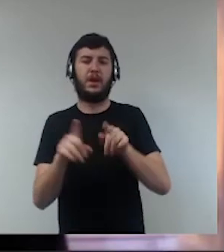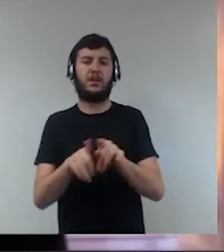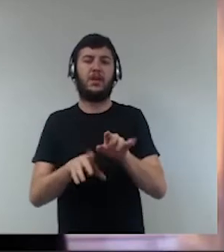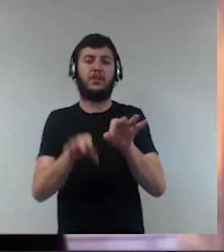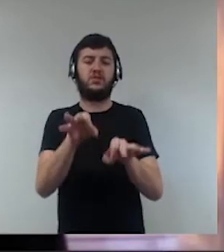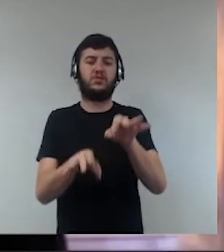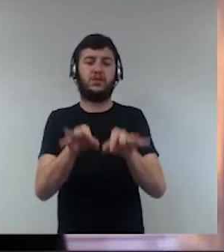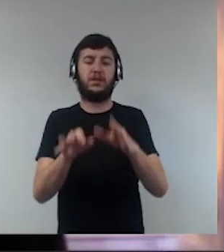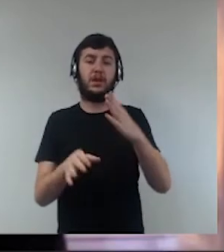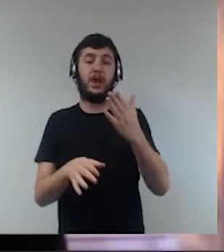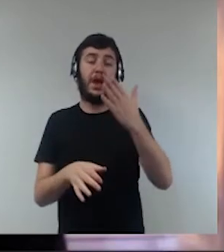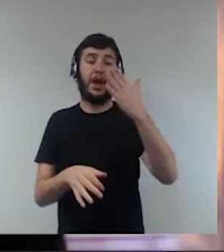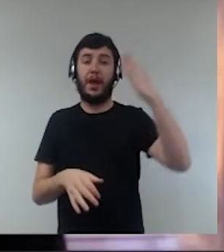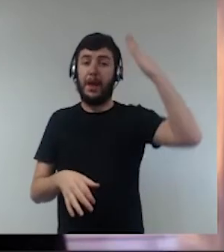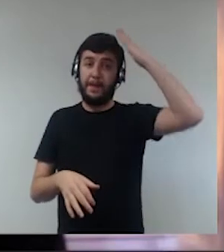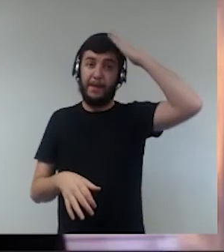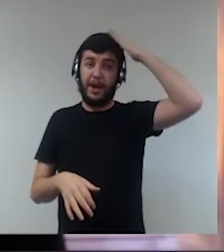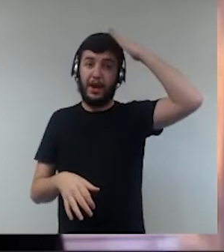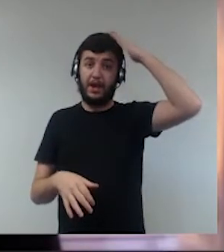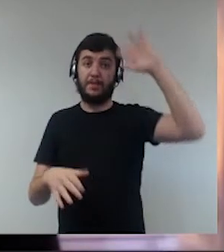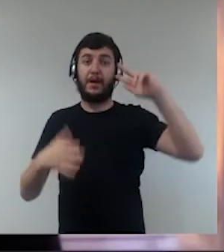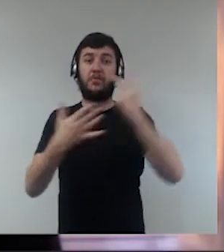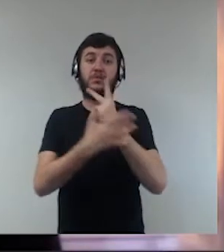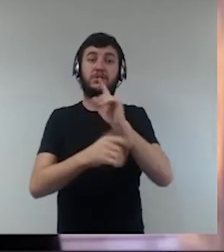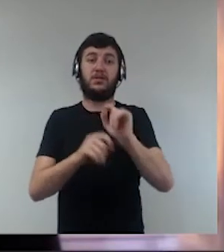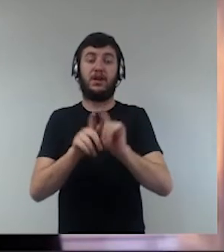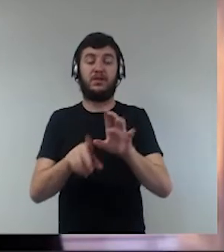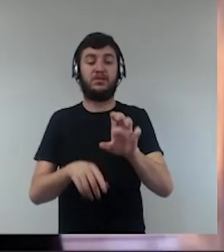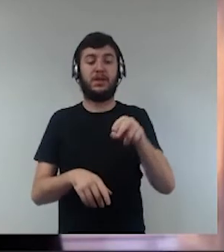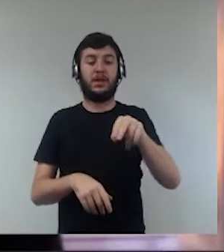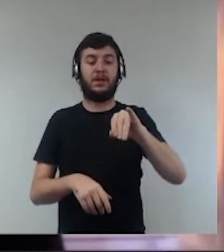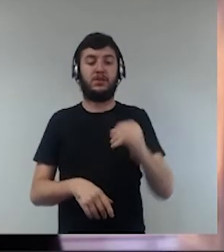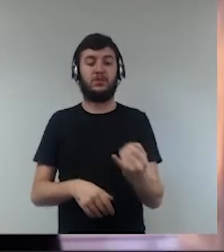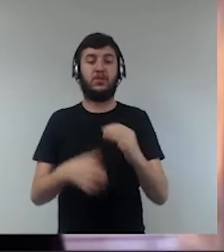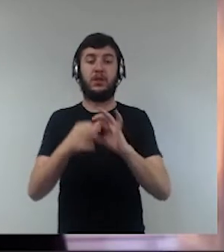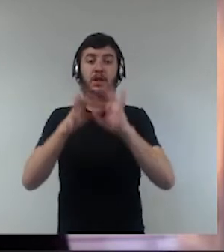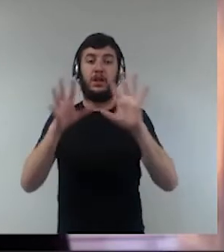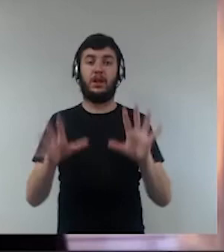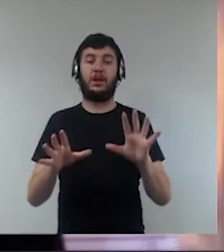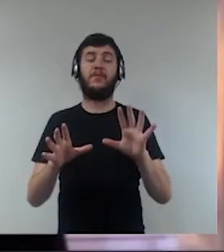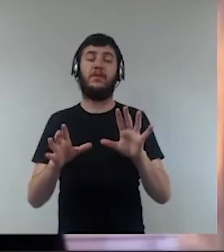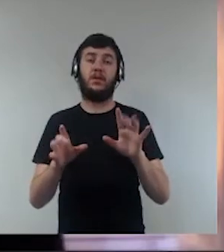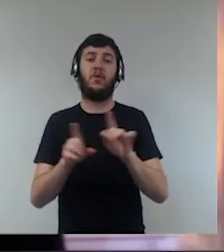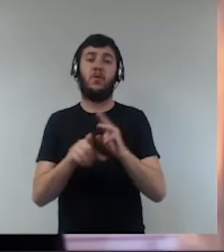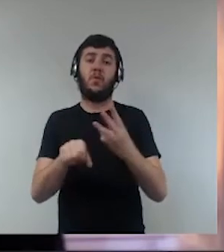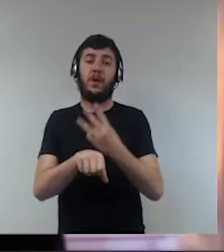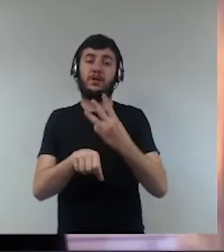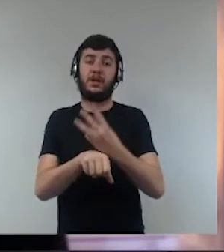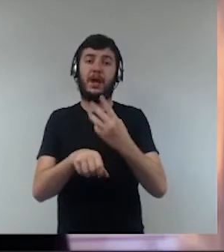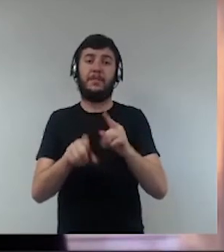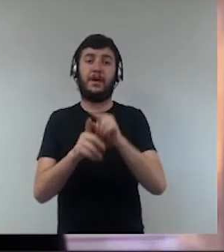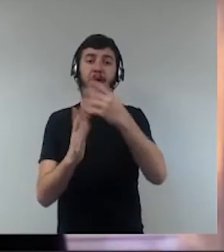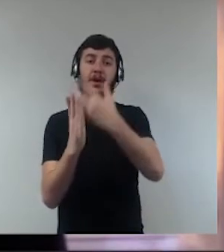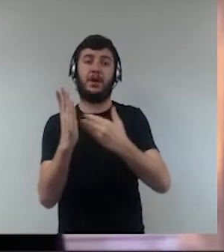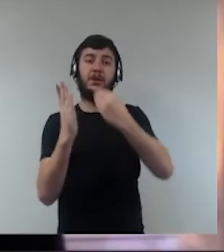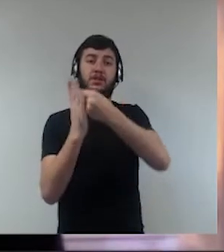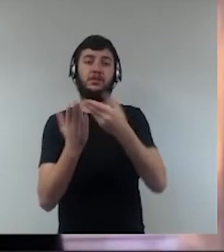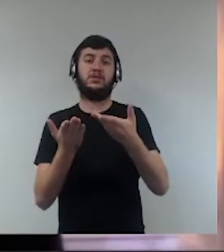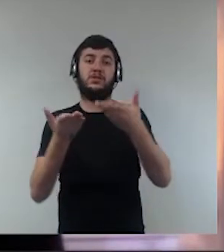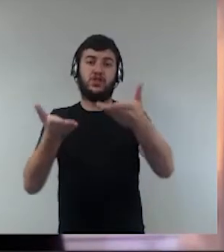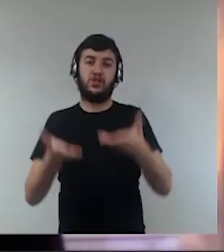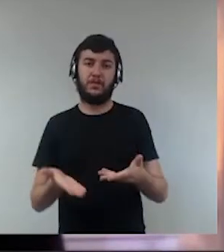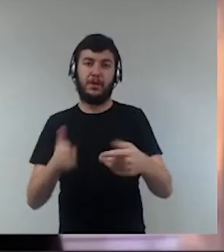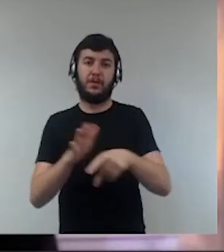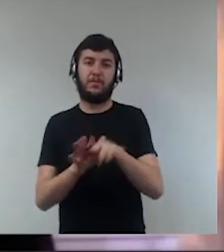CNJ permitiu o uso do WhatsApp para intimação judicial, como eu ia dizendo. Mas só que o CNJ ressalvou que